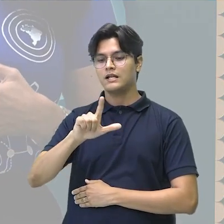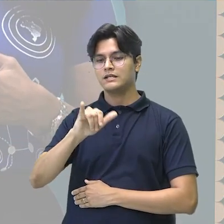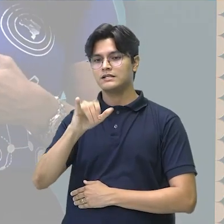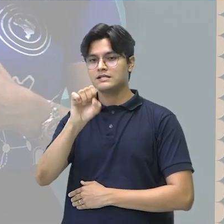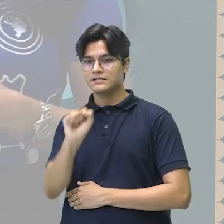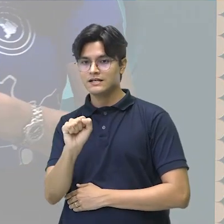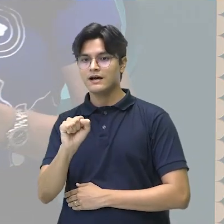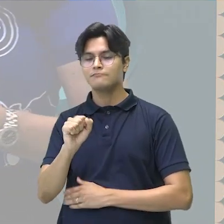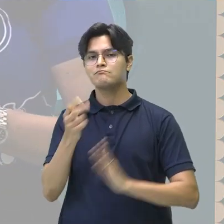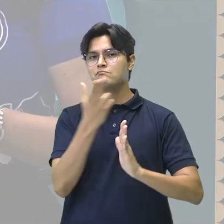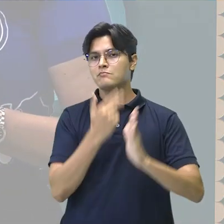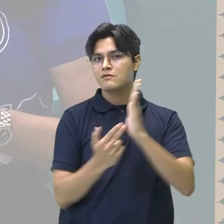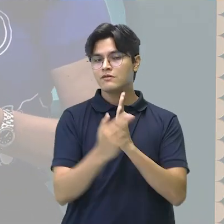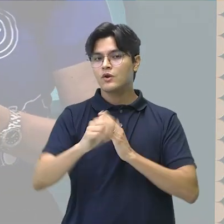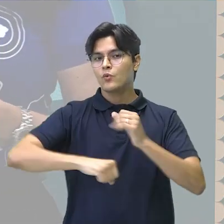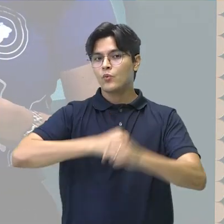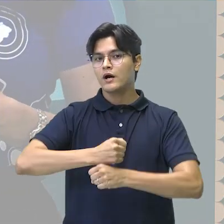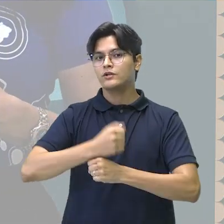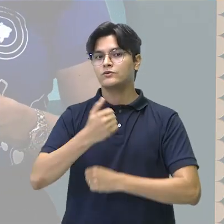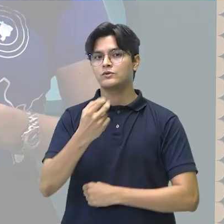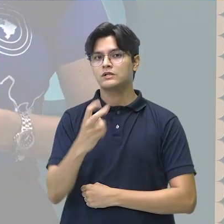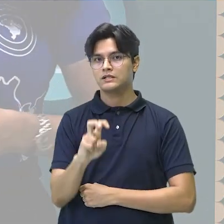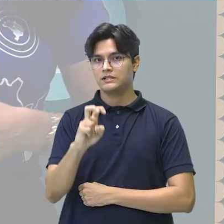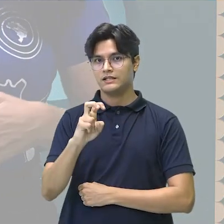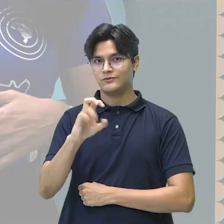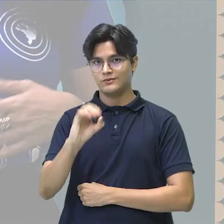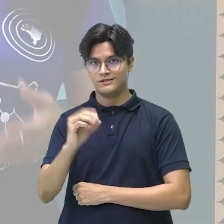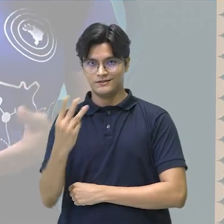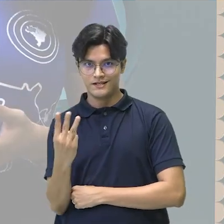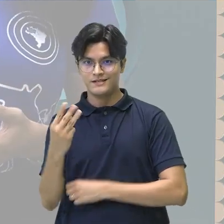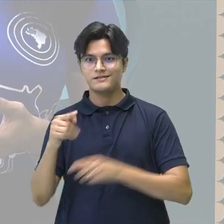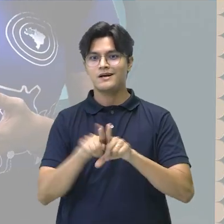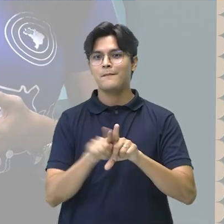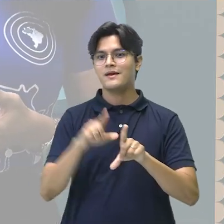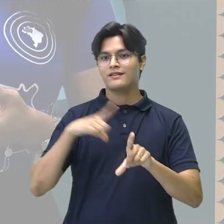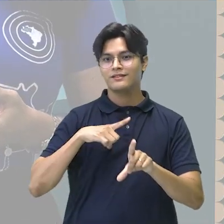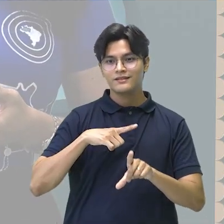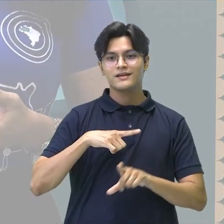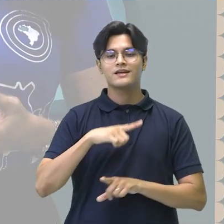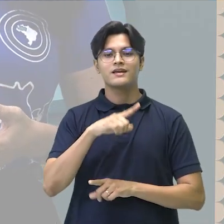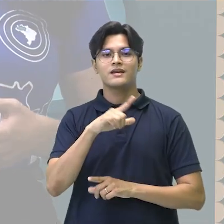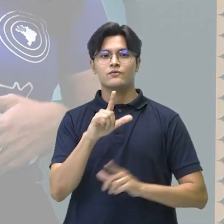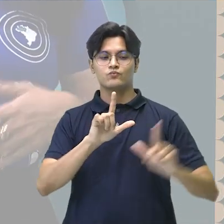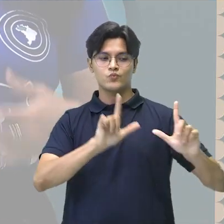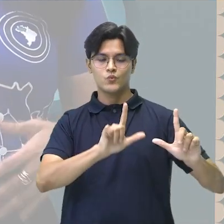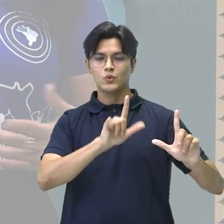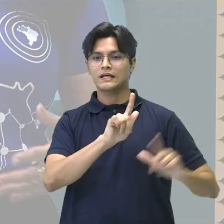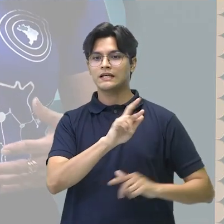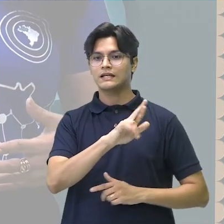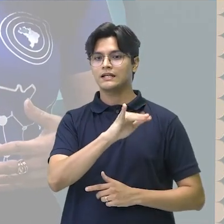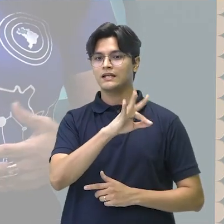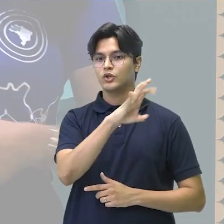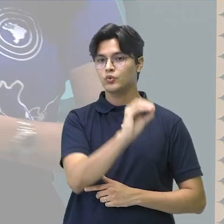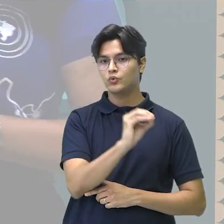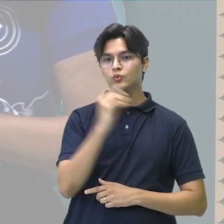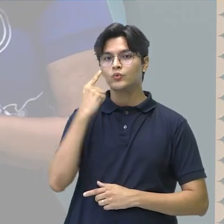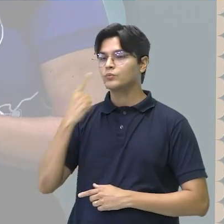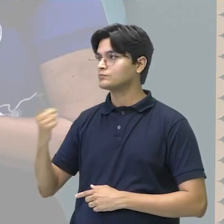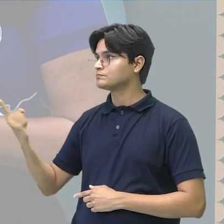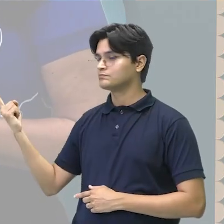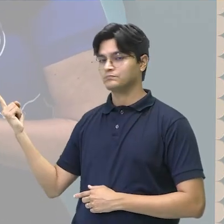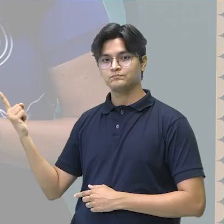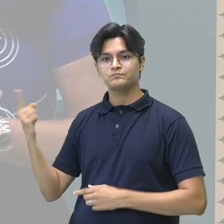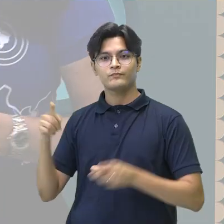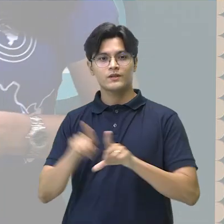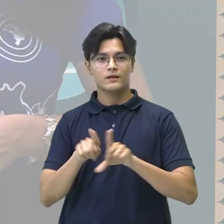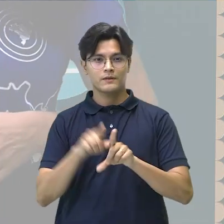503. E depois nós temos aqui o Grito, certo? Que foi pintado por um norueguês, que é uma obra expressionista. E aqui